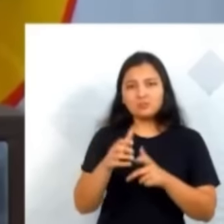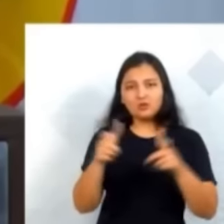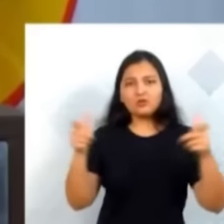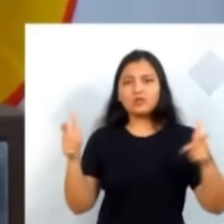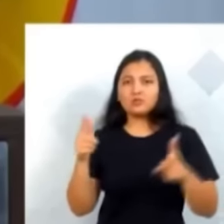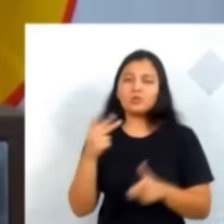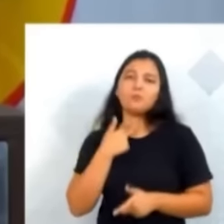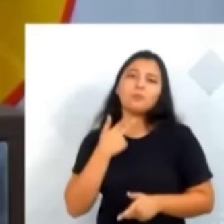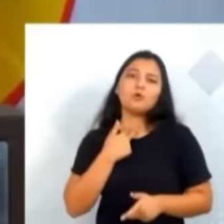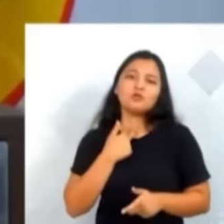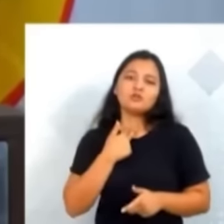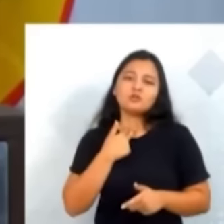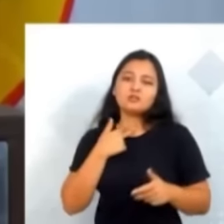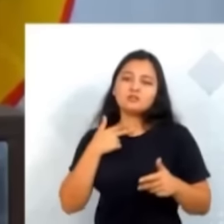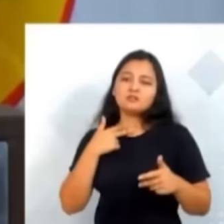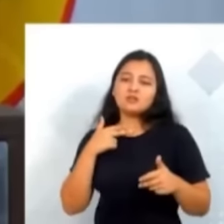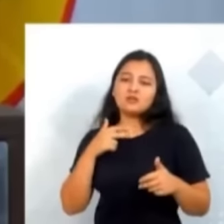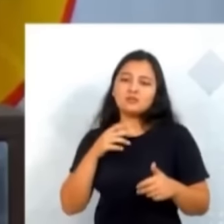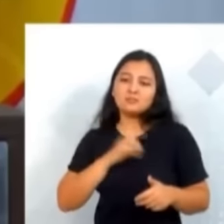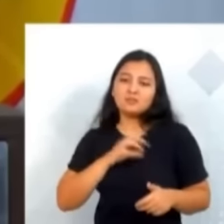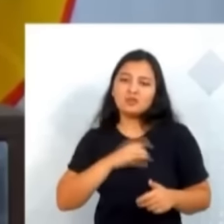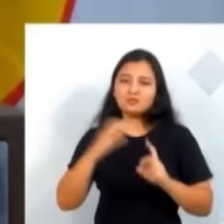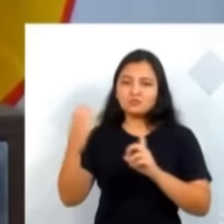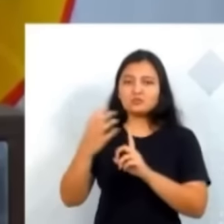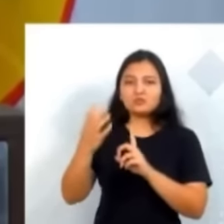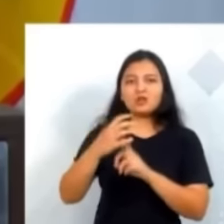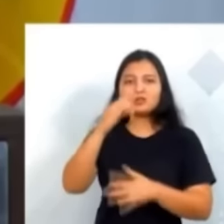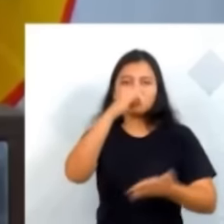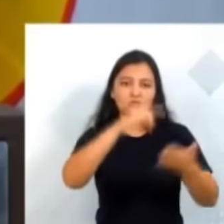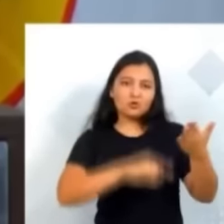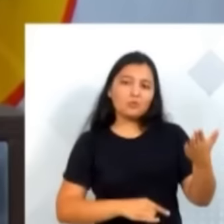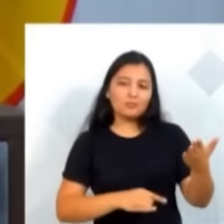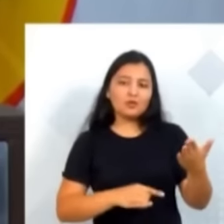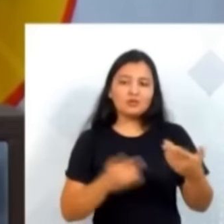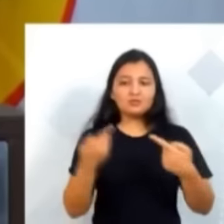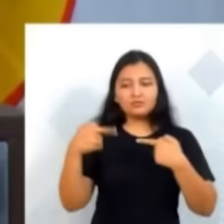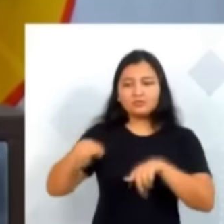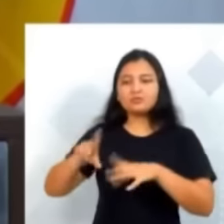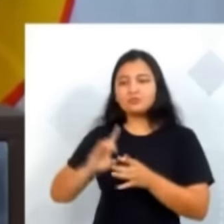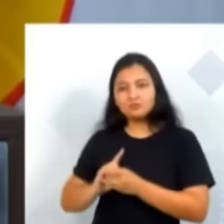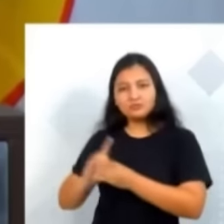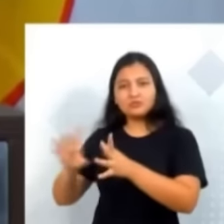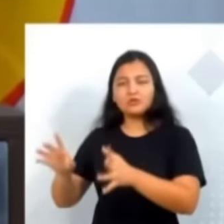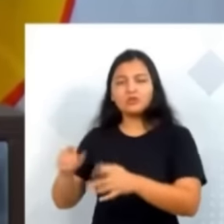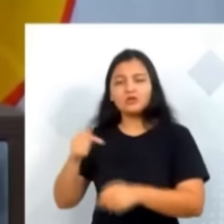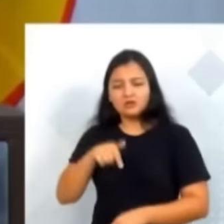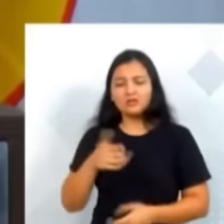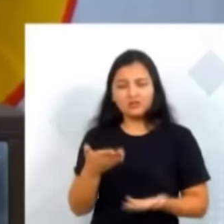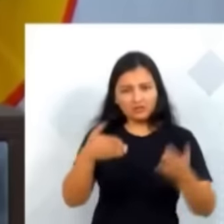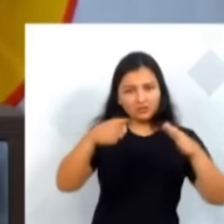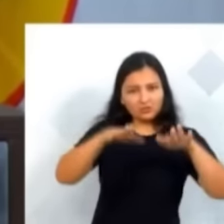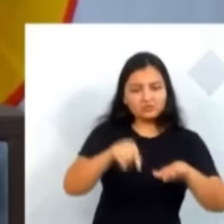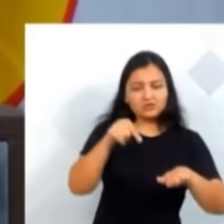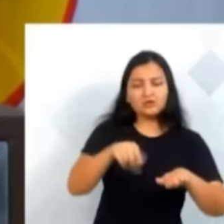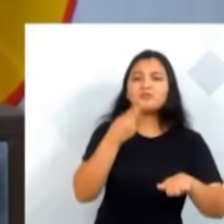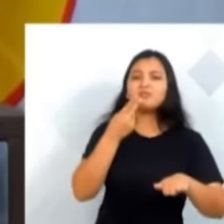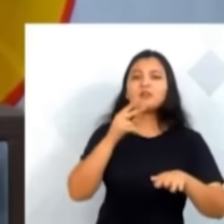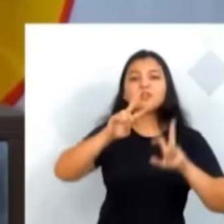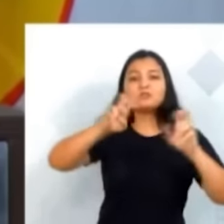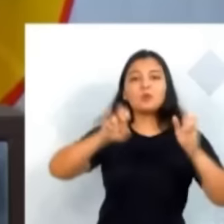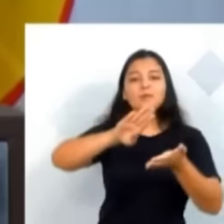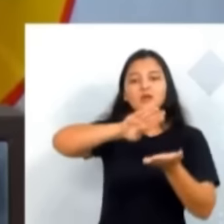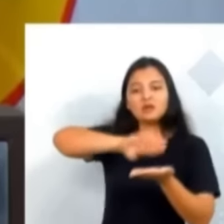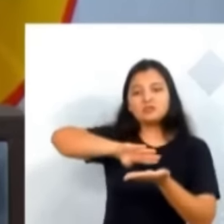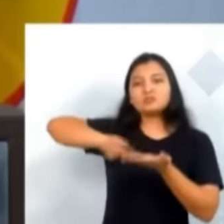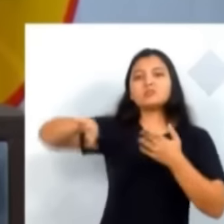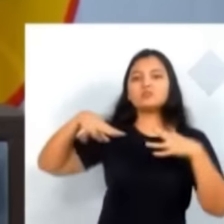solapada por um documento antidemocrático como esse. Quando falam em inclusão, também estão falando, na verdade, da exclusão